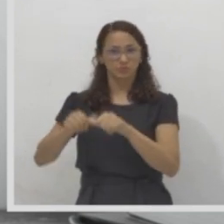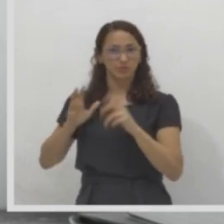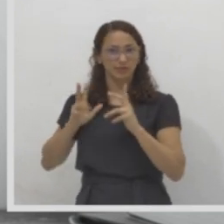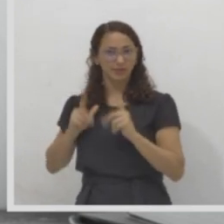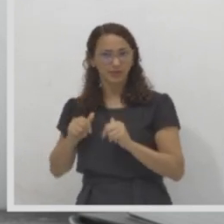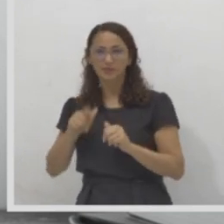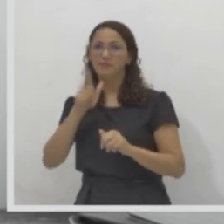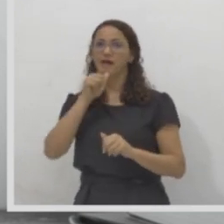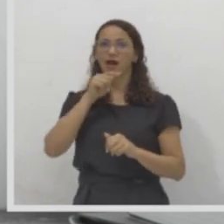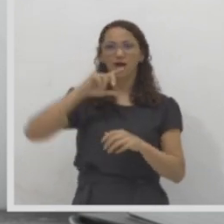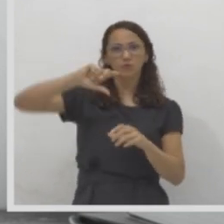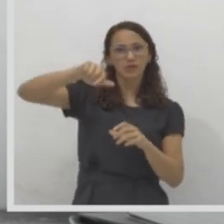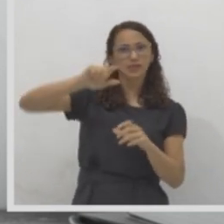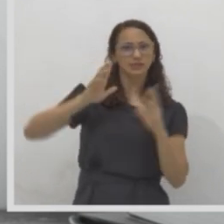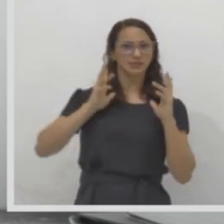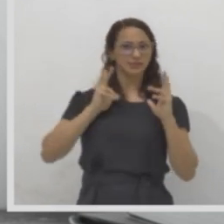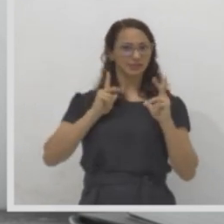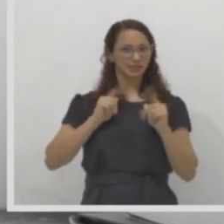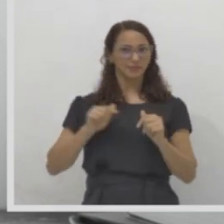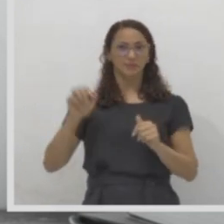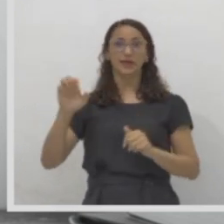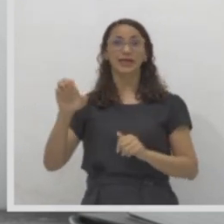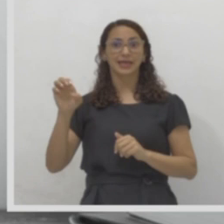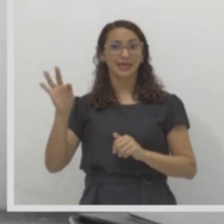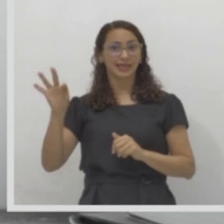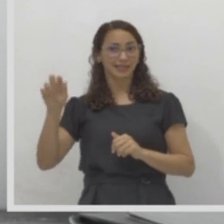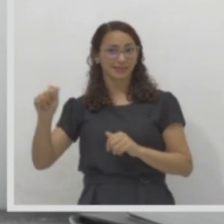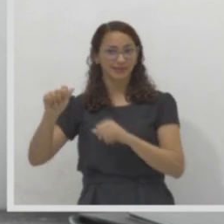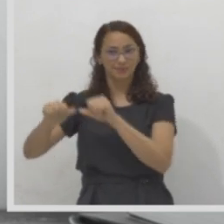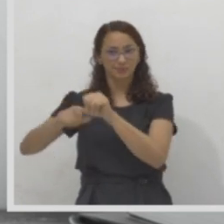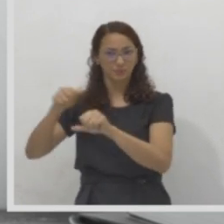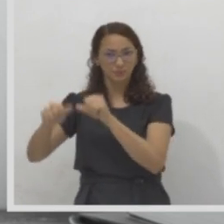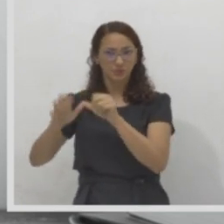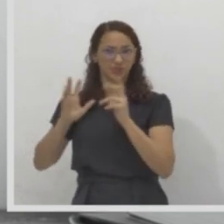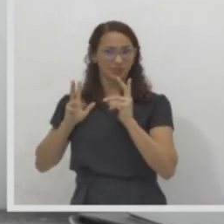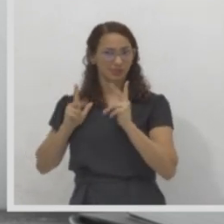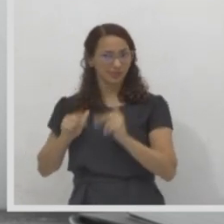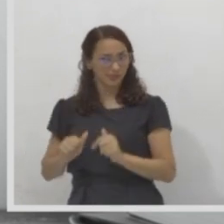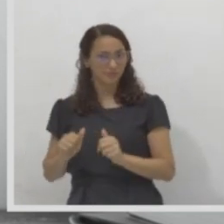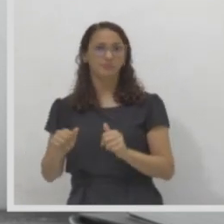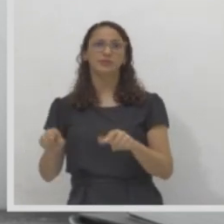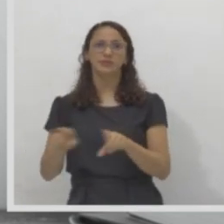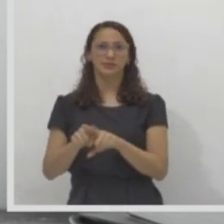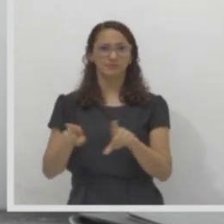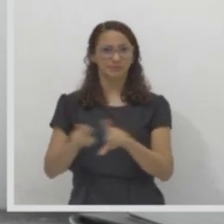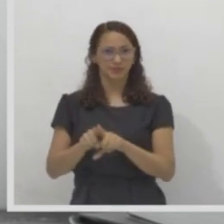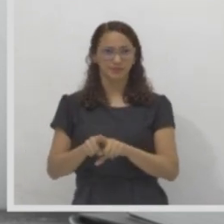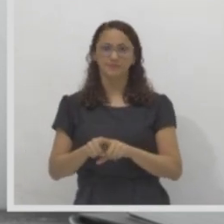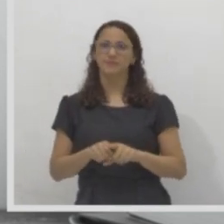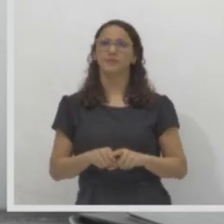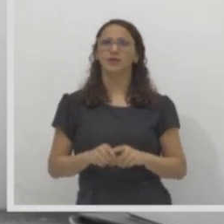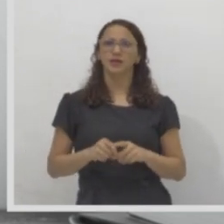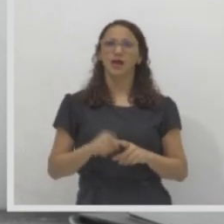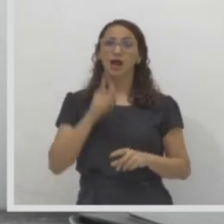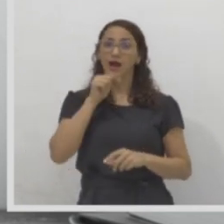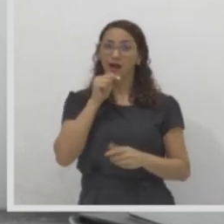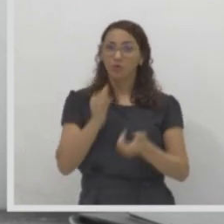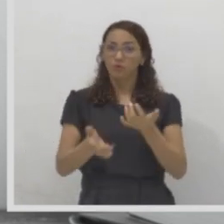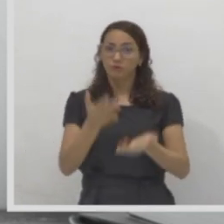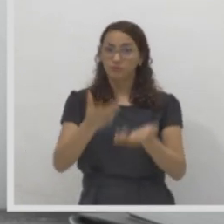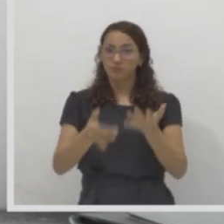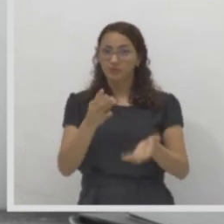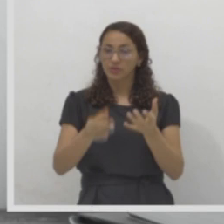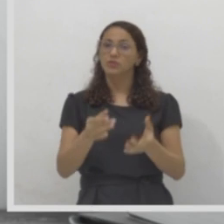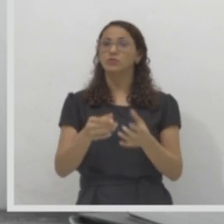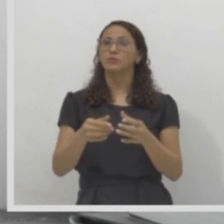uma estação, a ETA, ou ainda filtrada e fervida antes do consumo. Também falamos que o lixo é colocado em